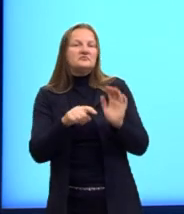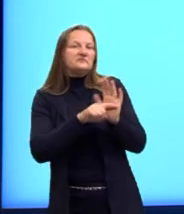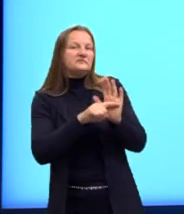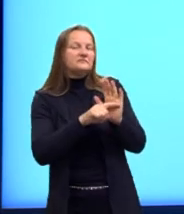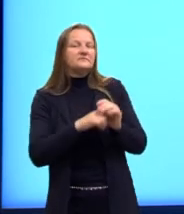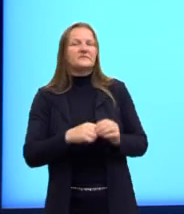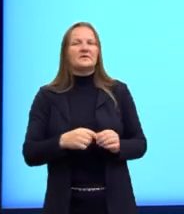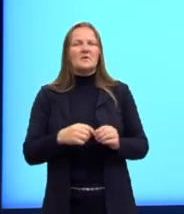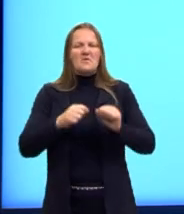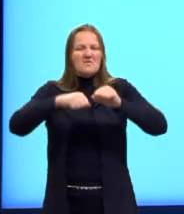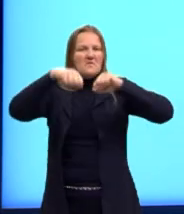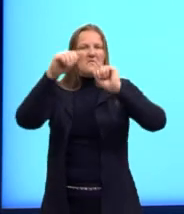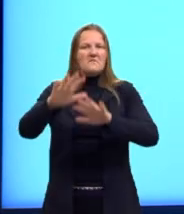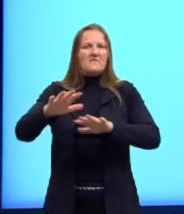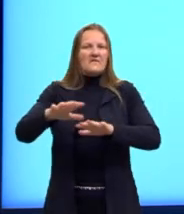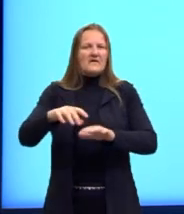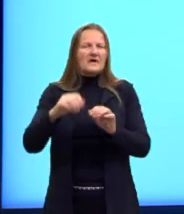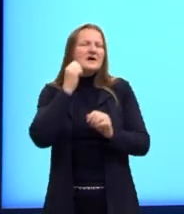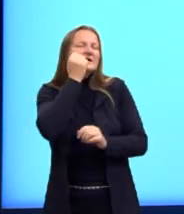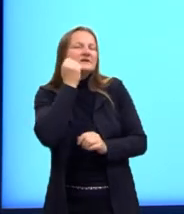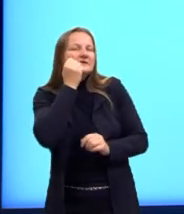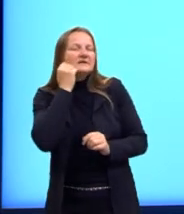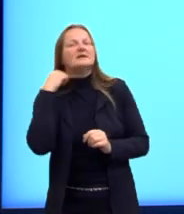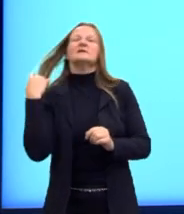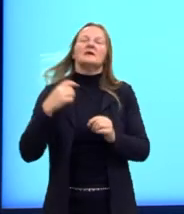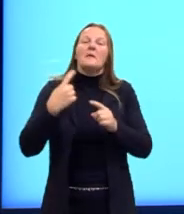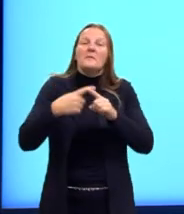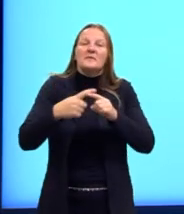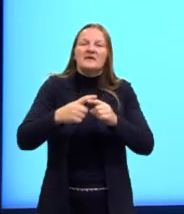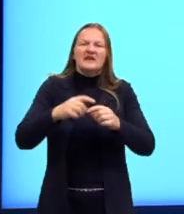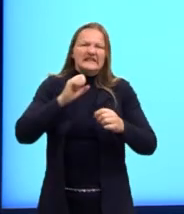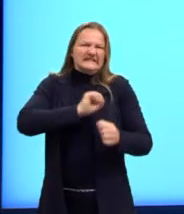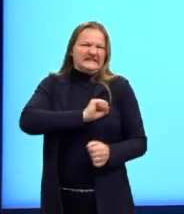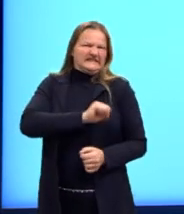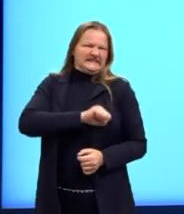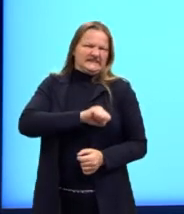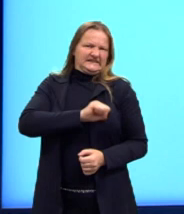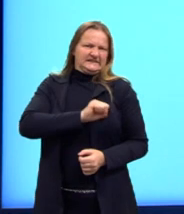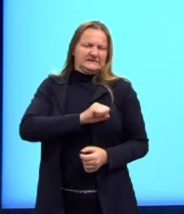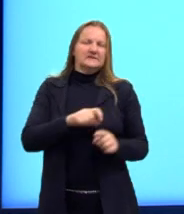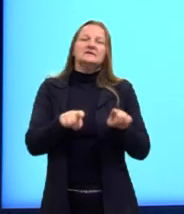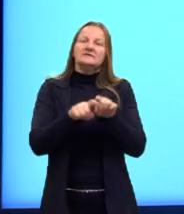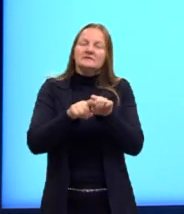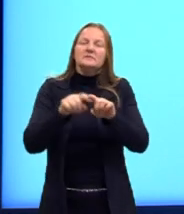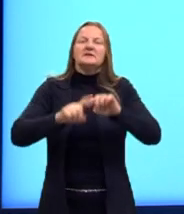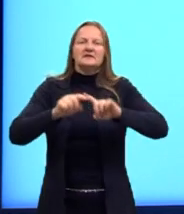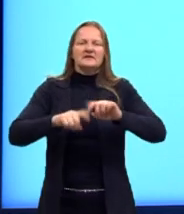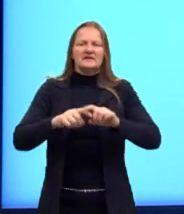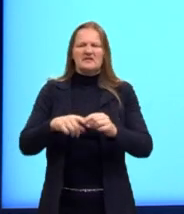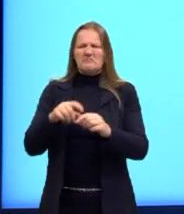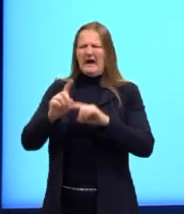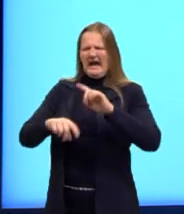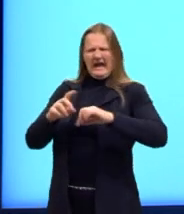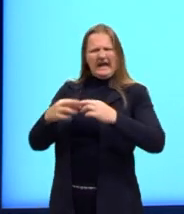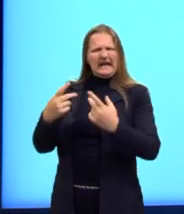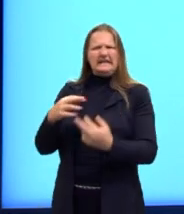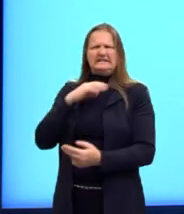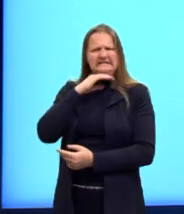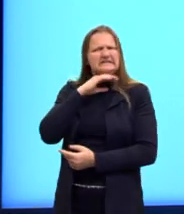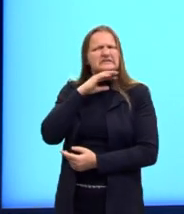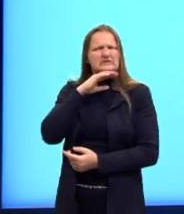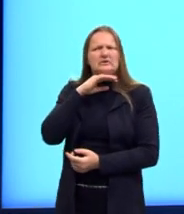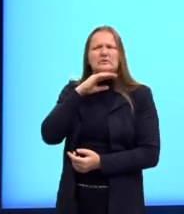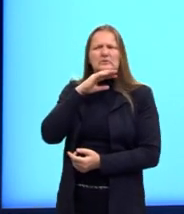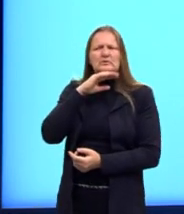para citar práticas espirituais que são consideradas cruéis e a coisa está preta por exemplo para afirmar que